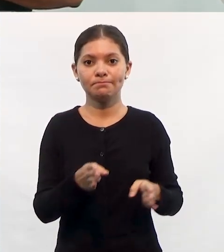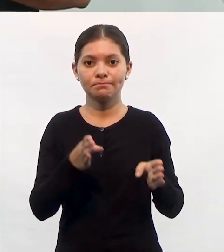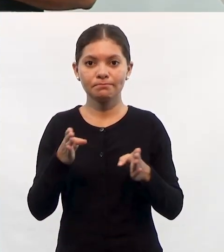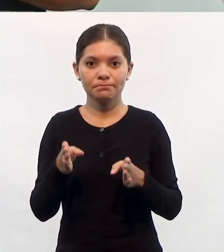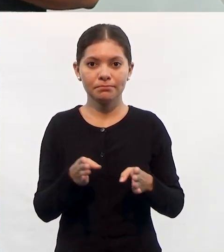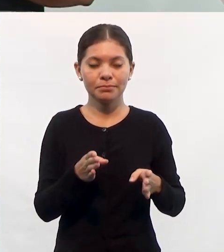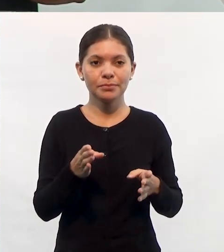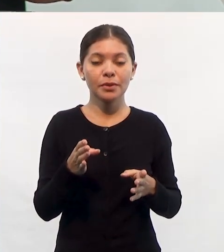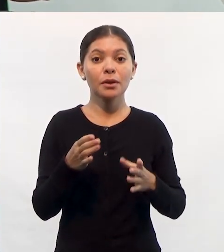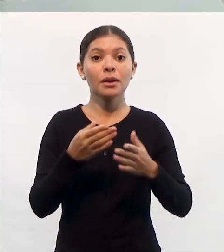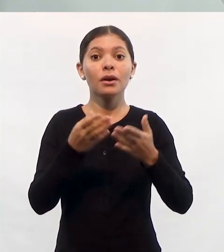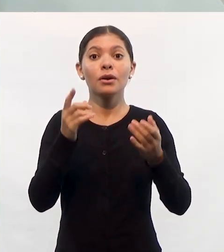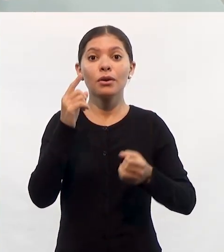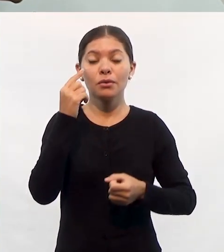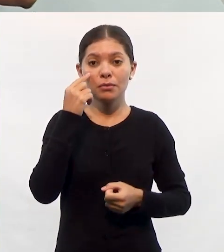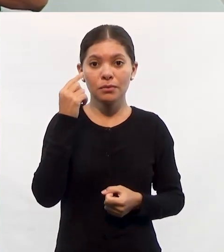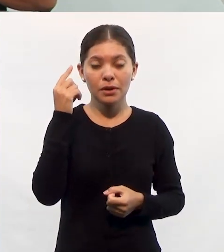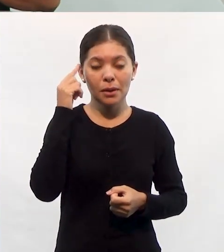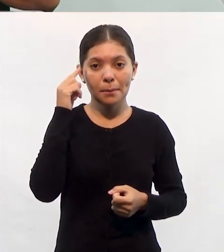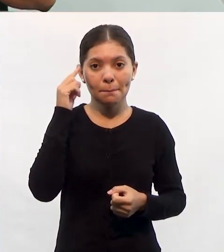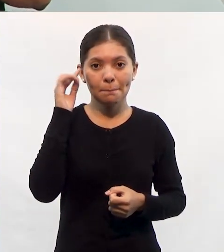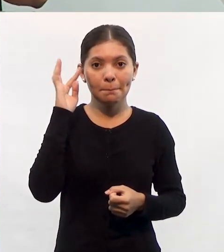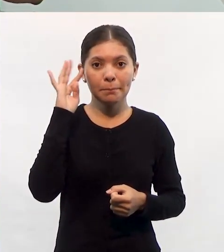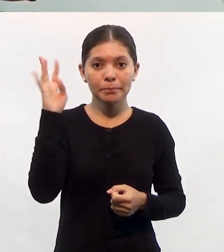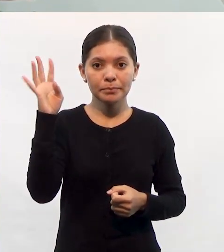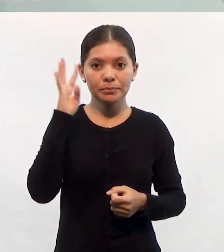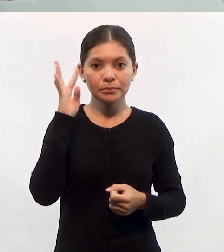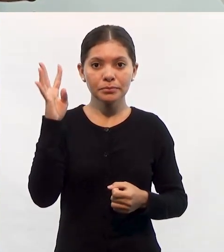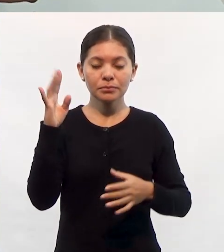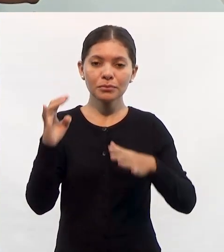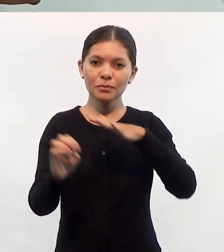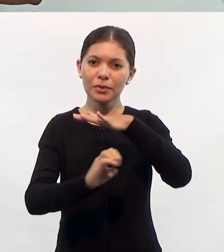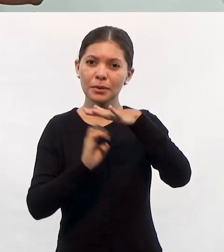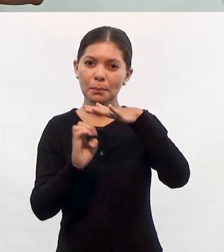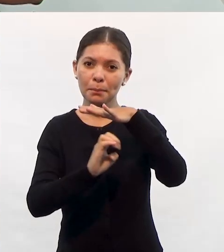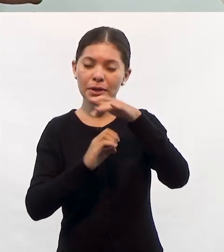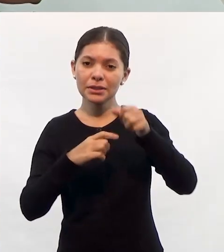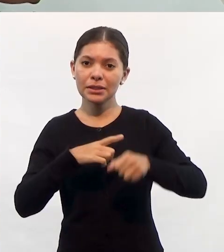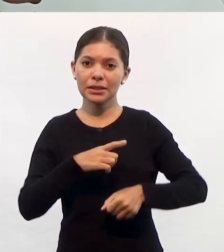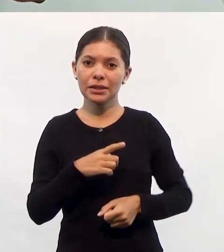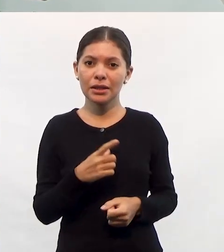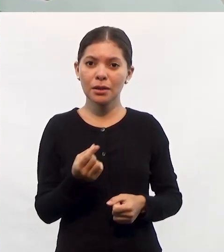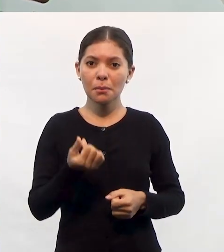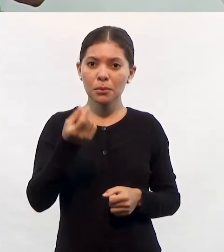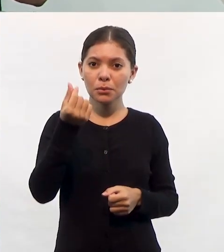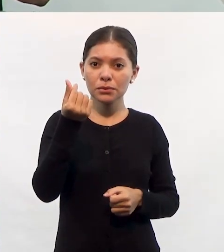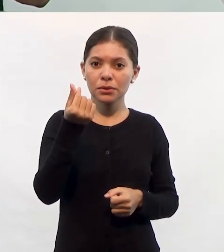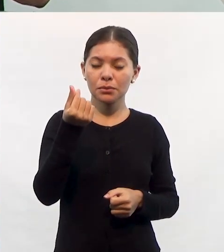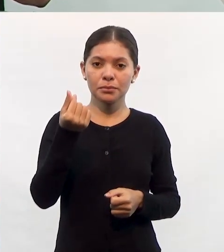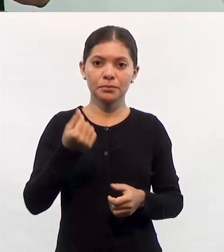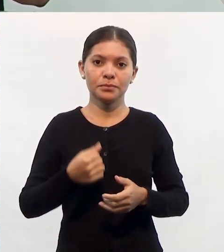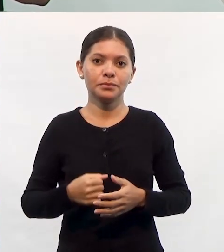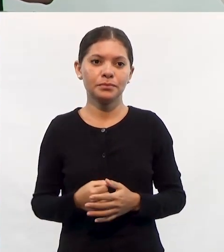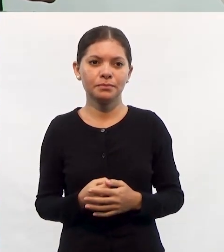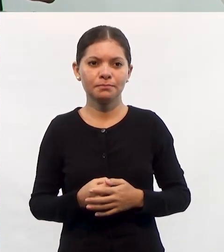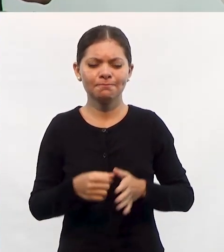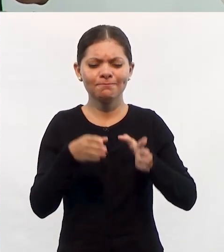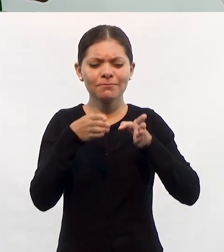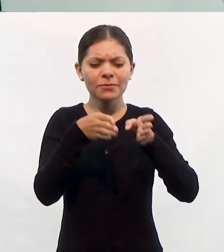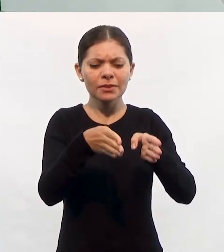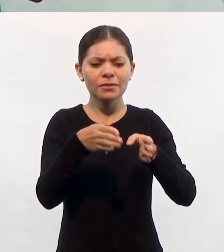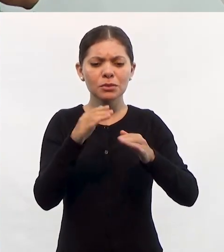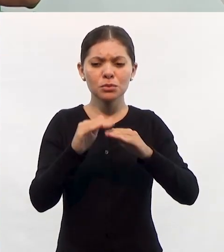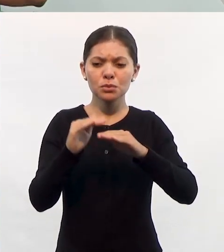produção vamos imaginar o seguinte uma empresa ela tem custos de produção